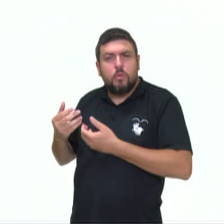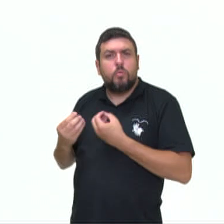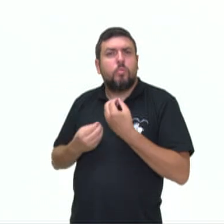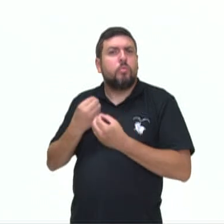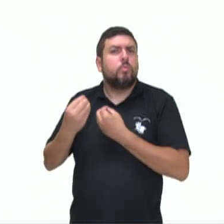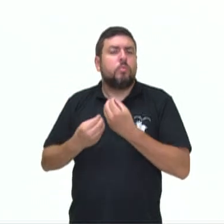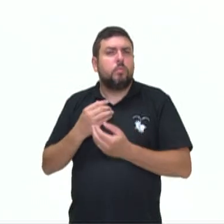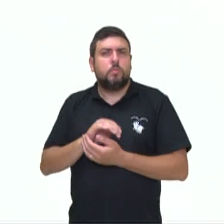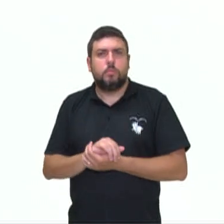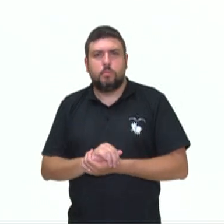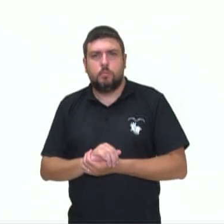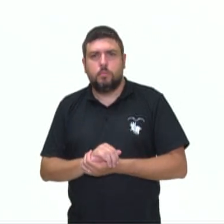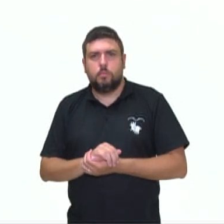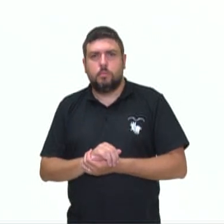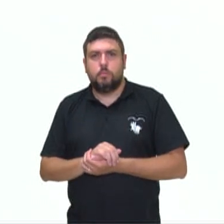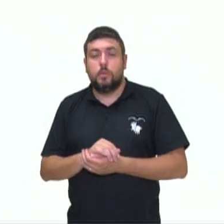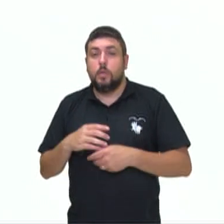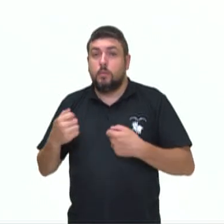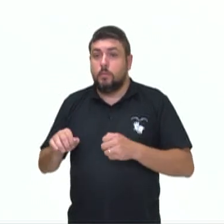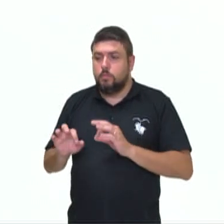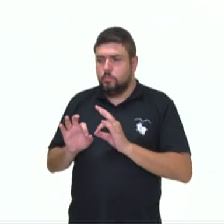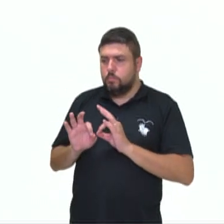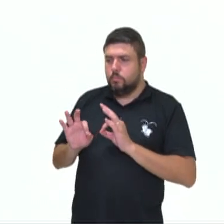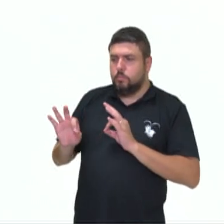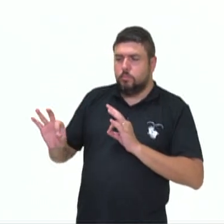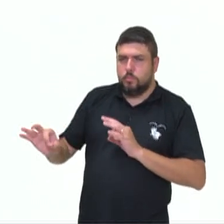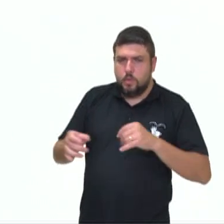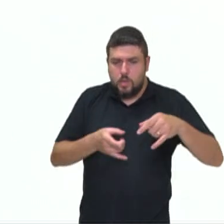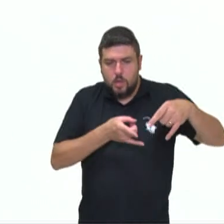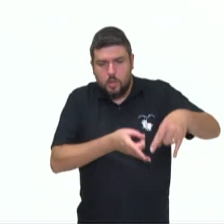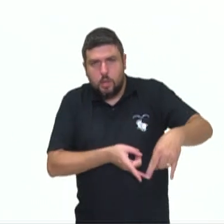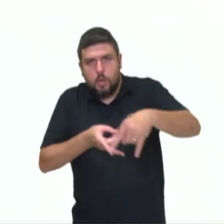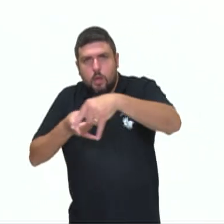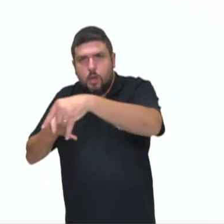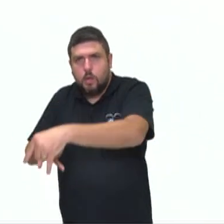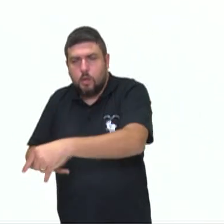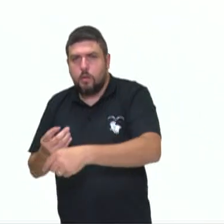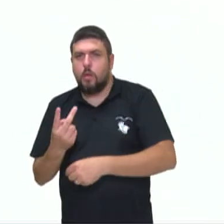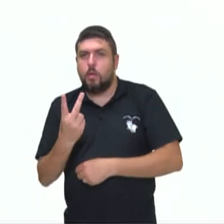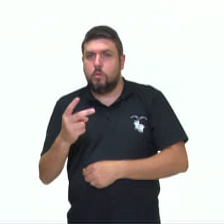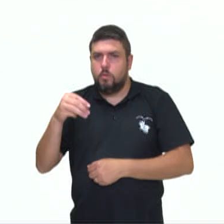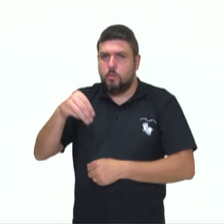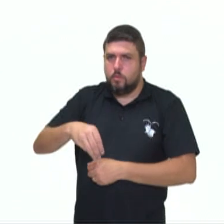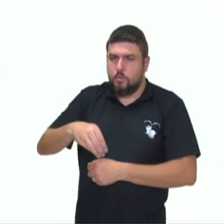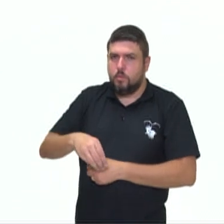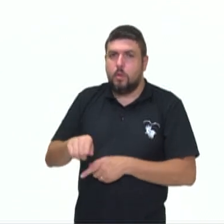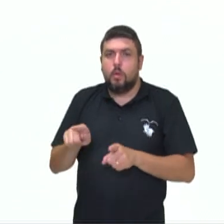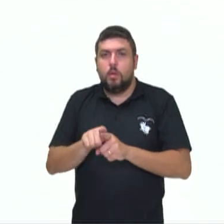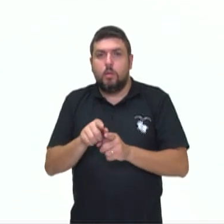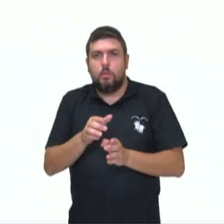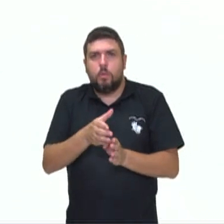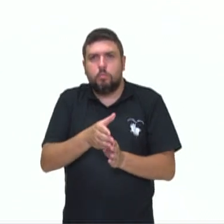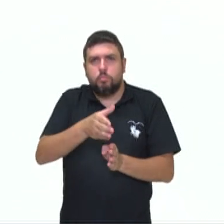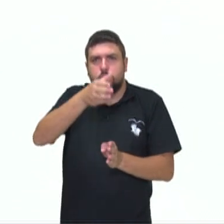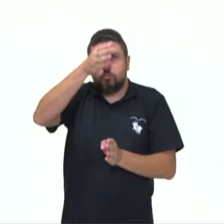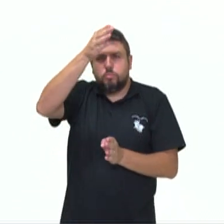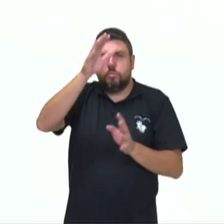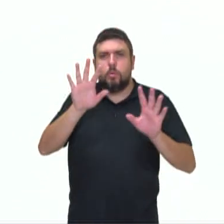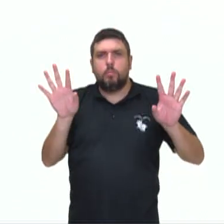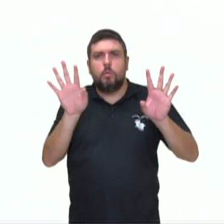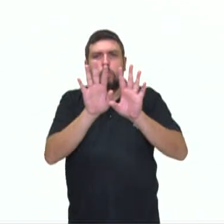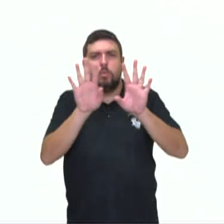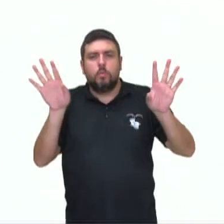Letra A: manter distância mínima de 2 metros entre as camas e colocar barreiras como cortina. Letra B: